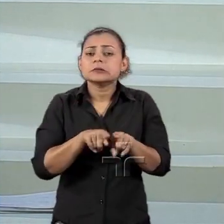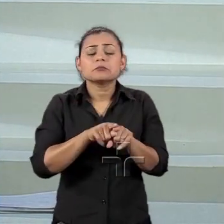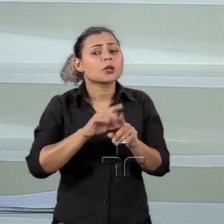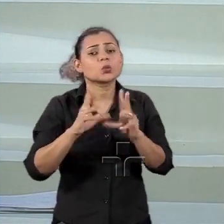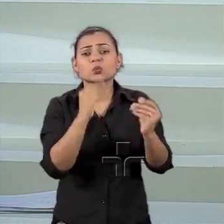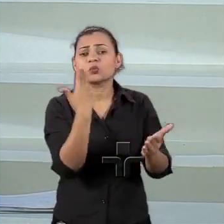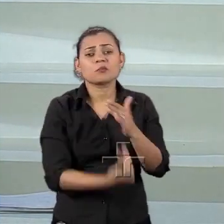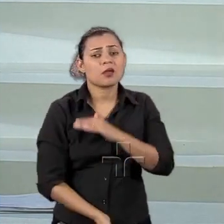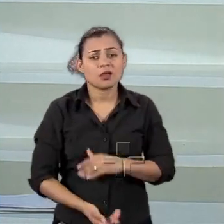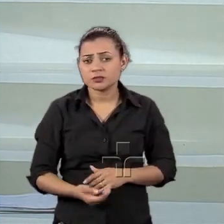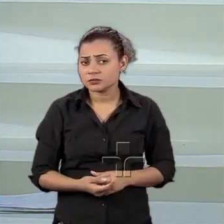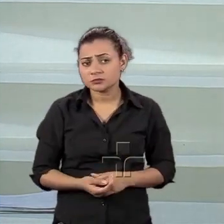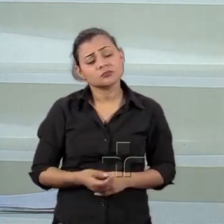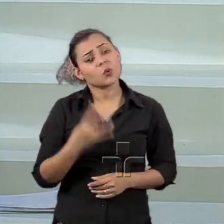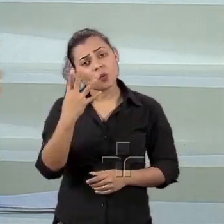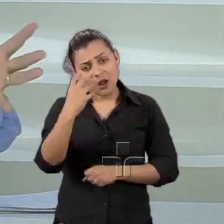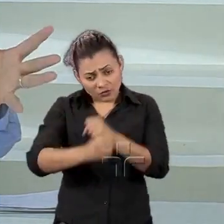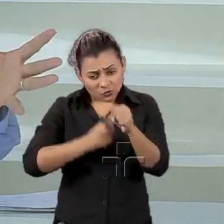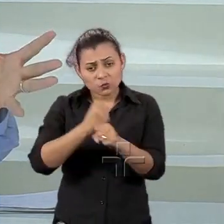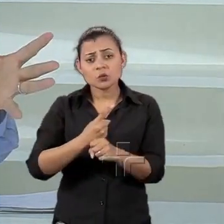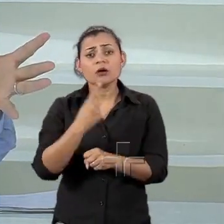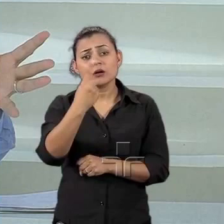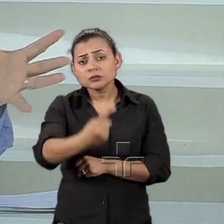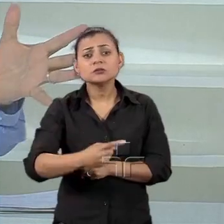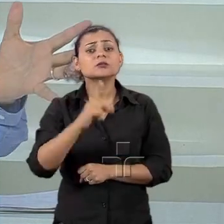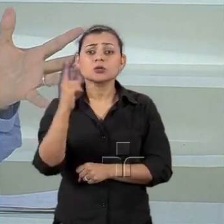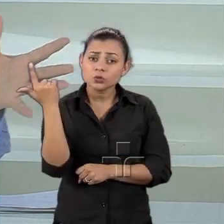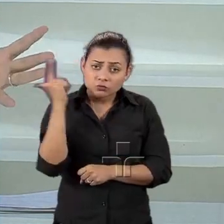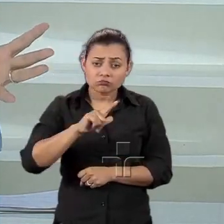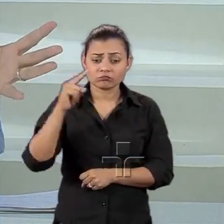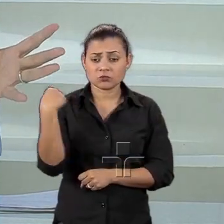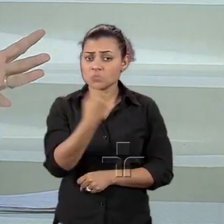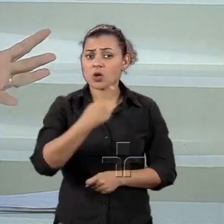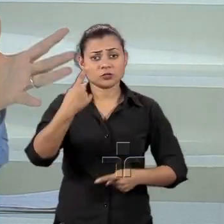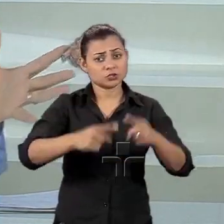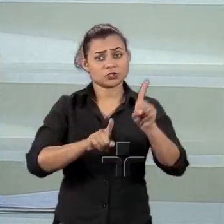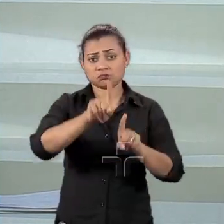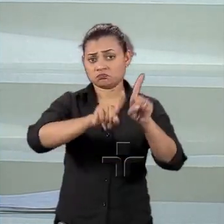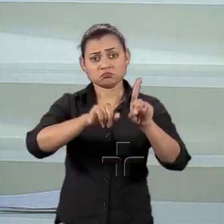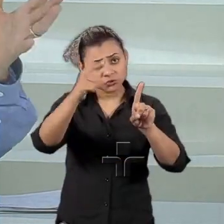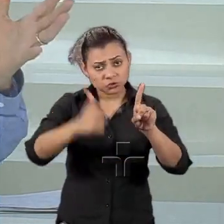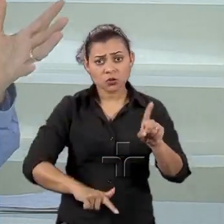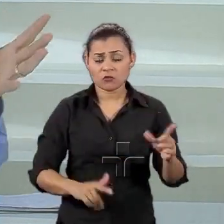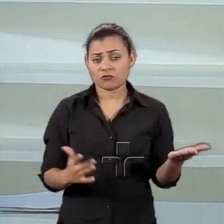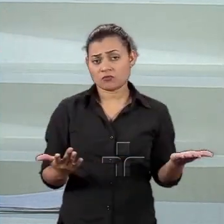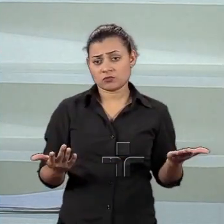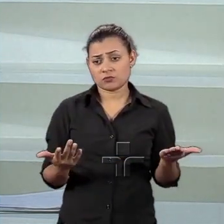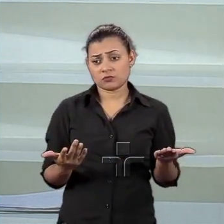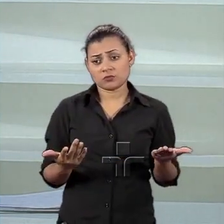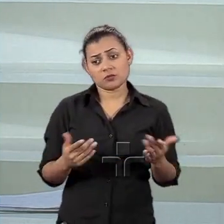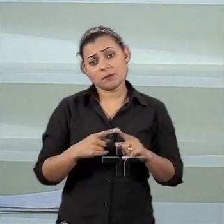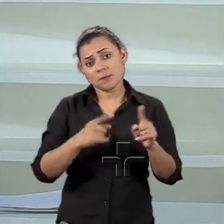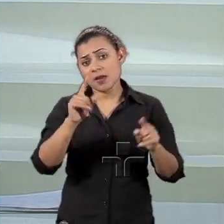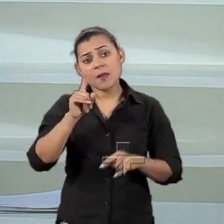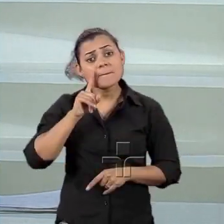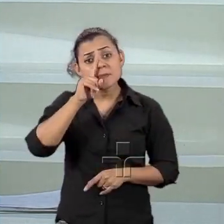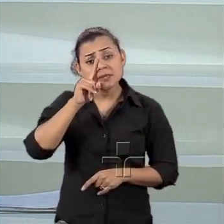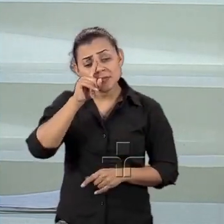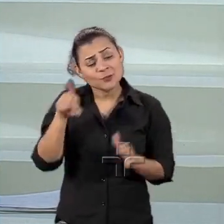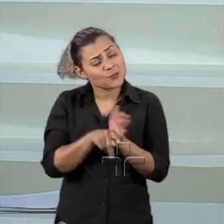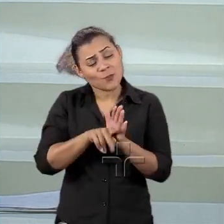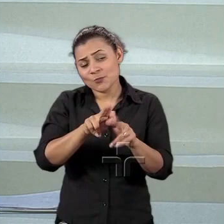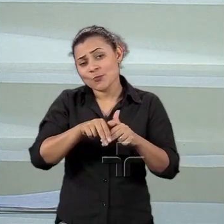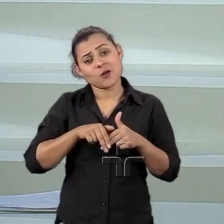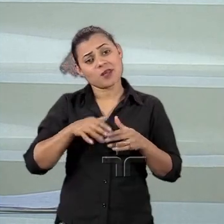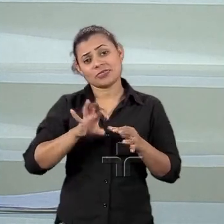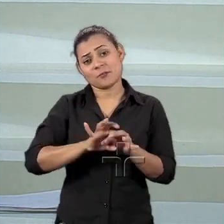vai continuar a existir, e daqui a 4 anos nós vamos voltar a disputar outra vez. Bom, esse é o risco da democracia, Ana Amélia, que